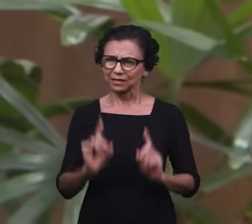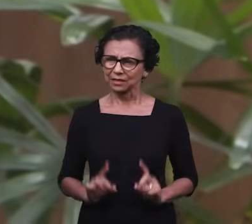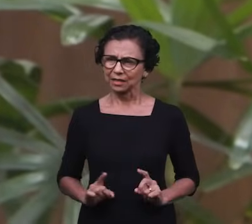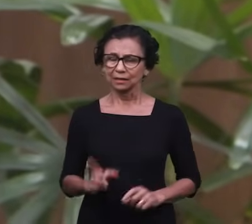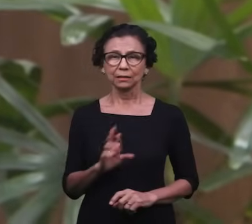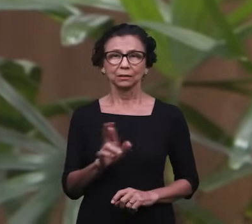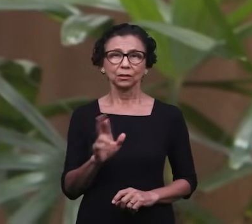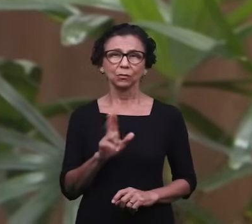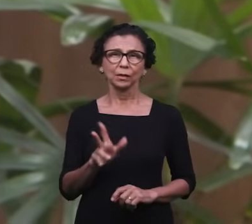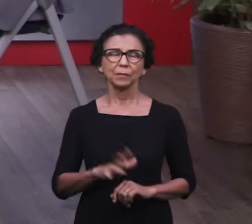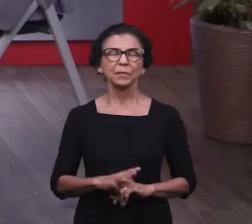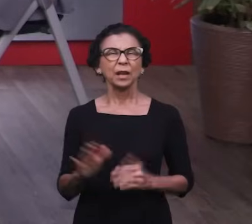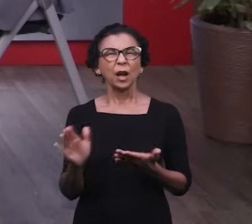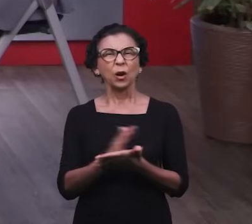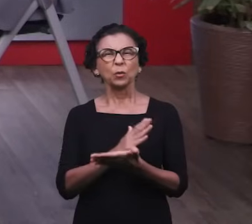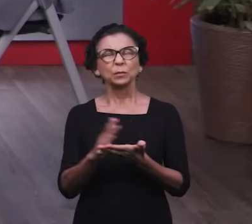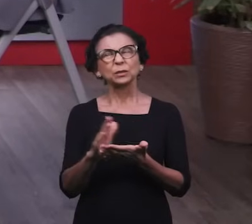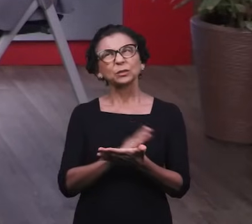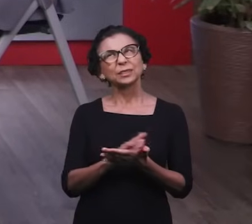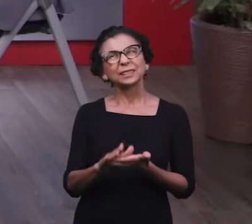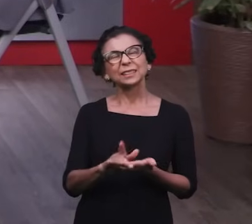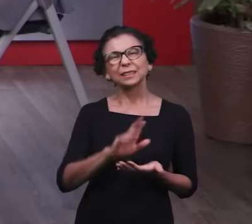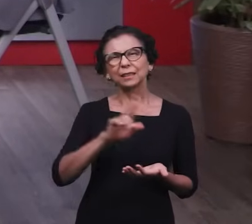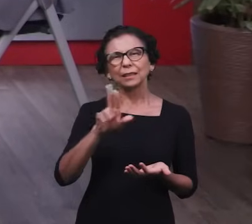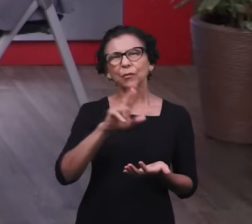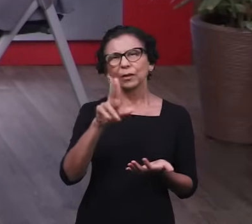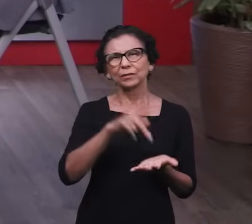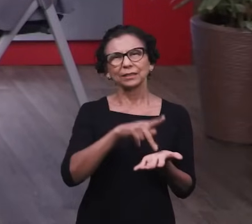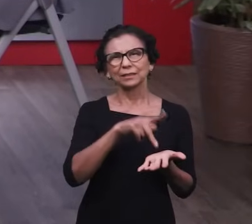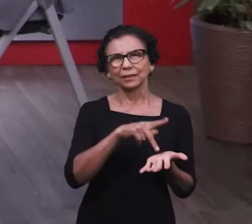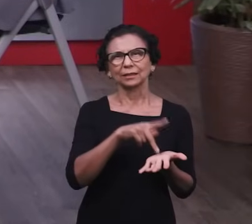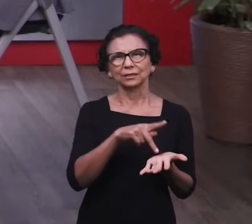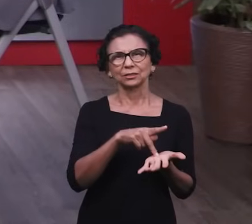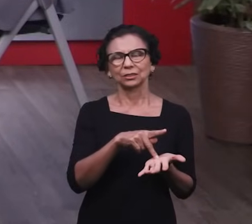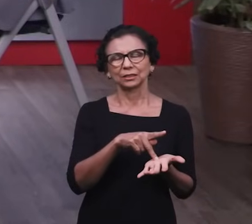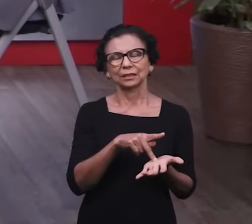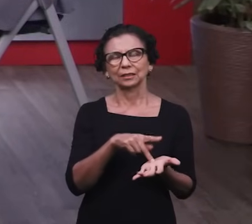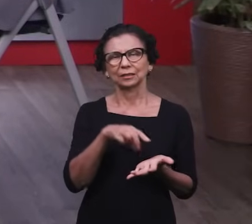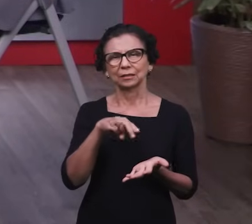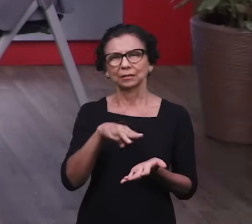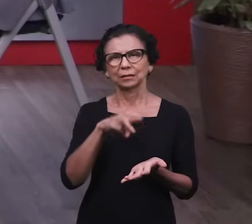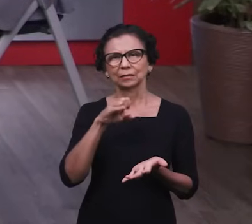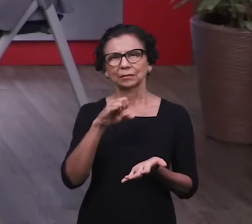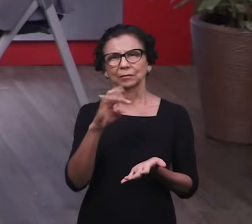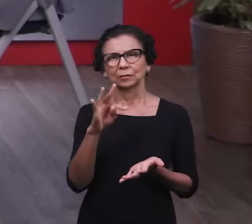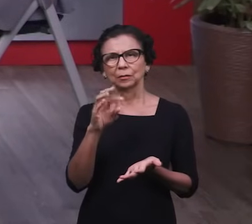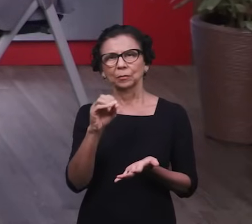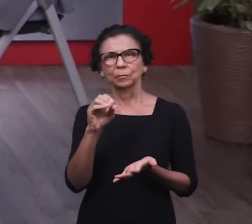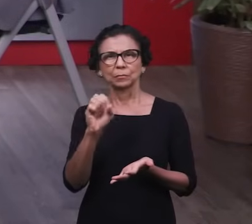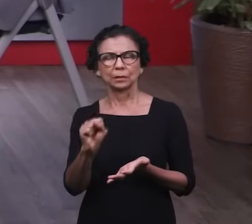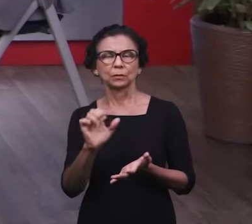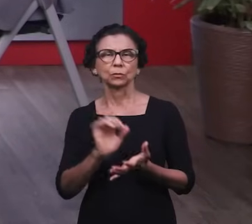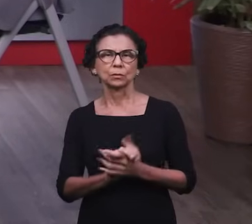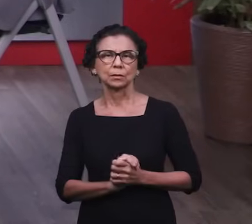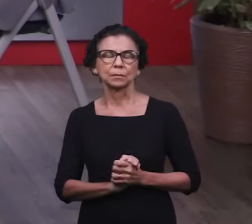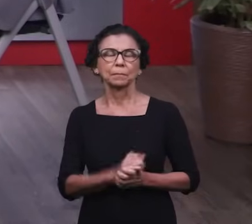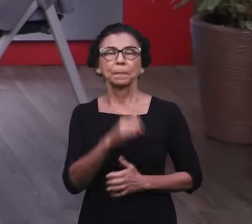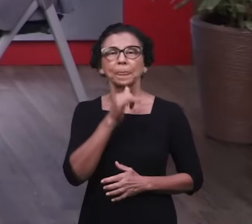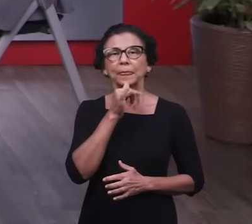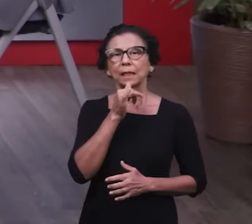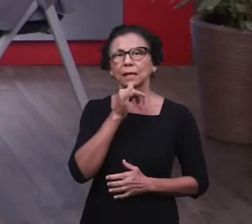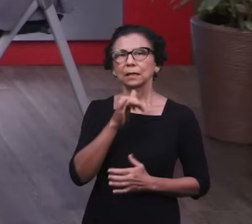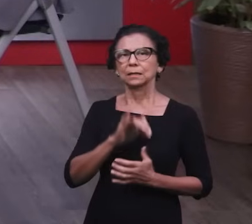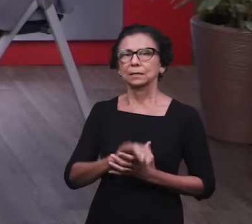deficiência. Tem muitos mitos, assim, que na época do diagnóstico a gente enfrentou. Não,